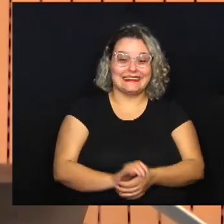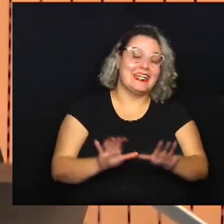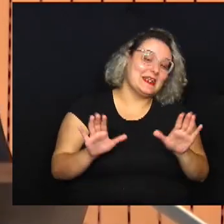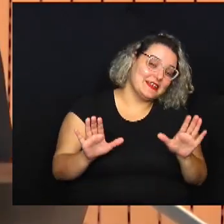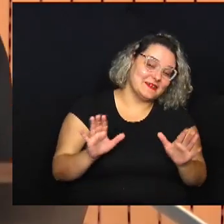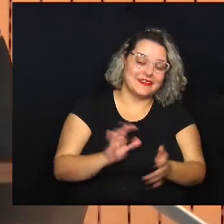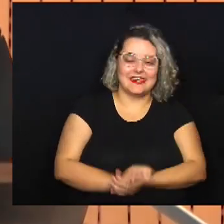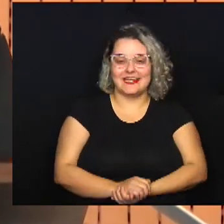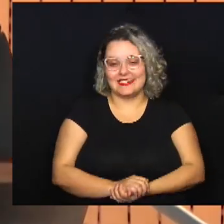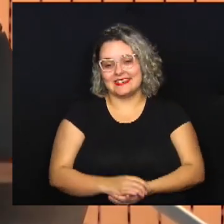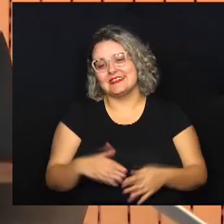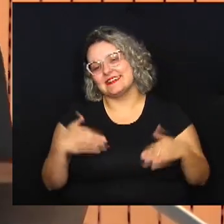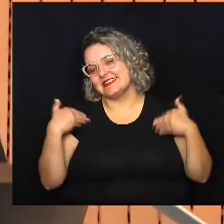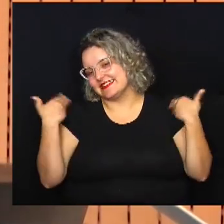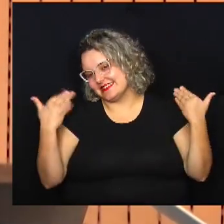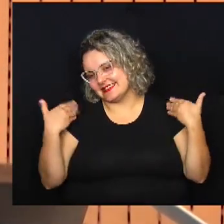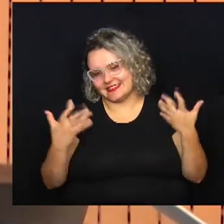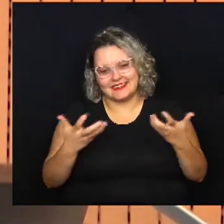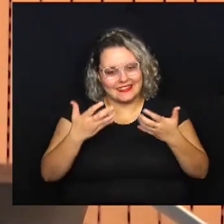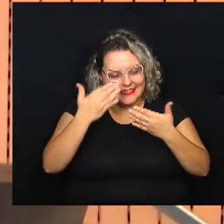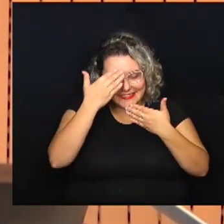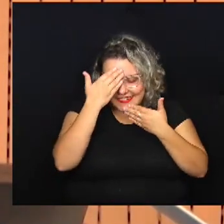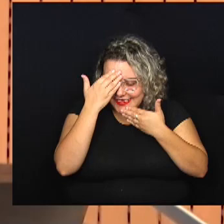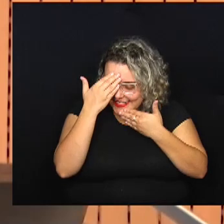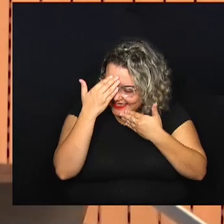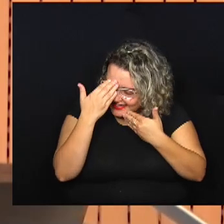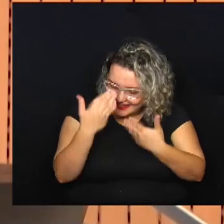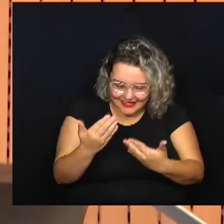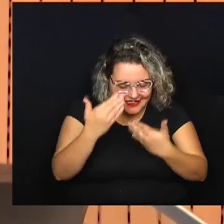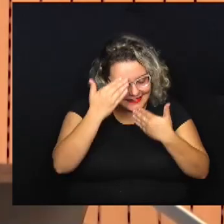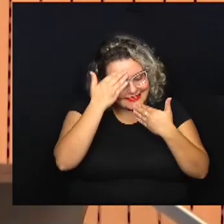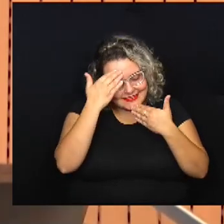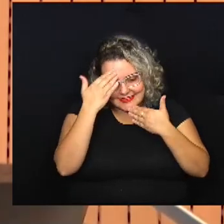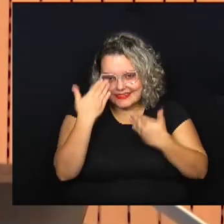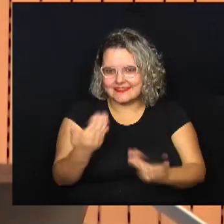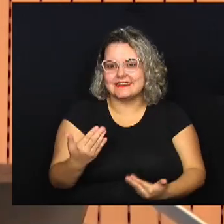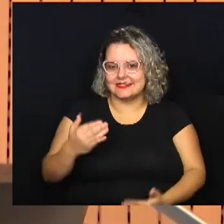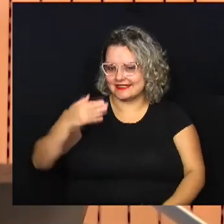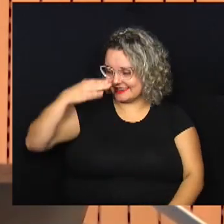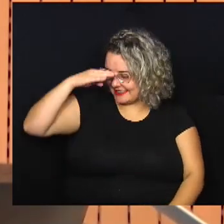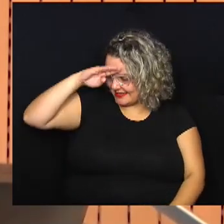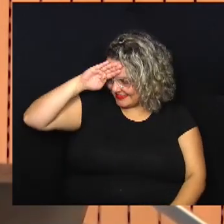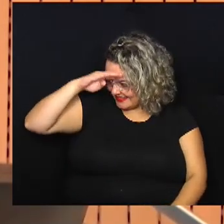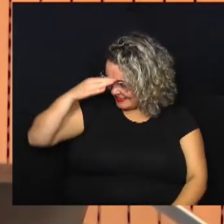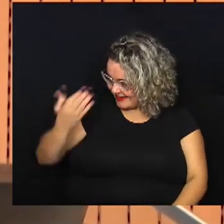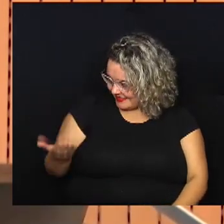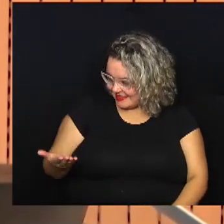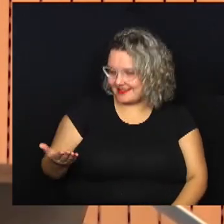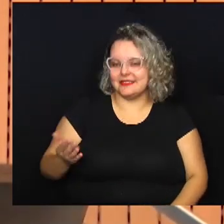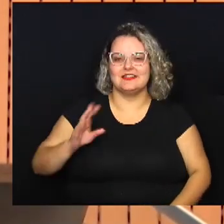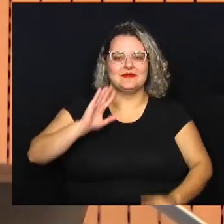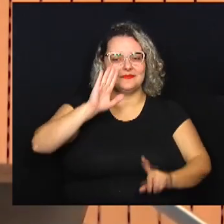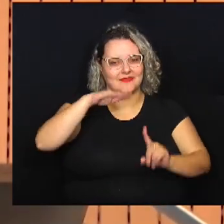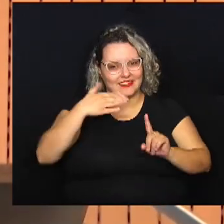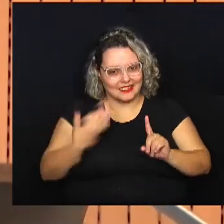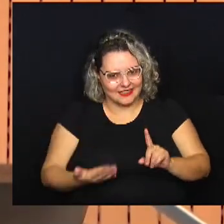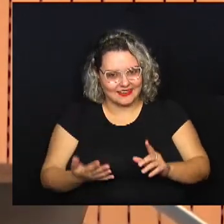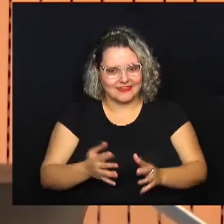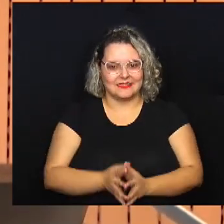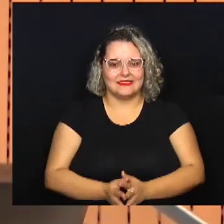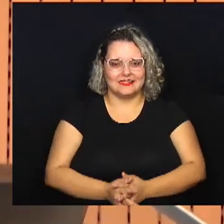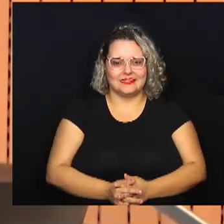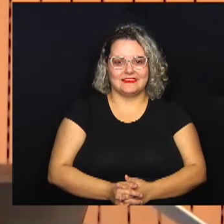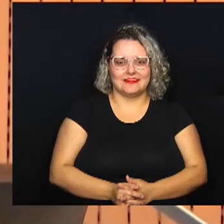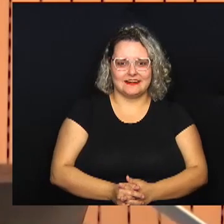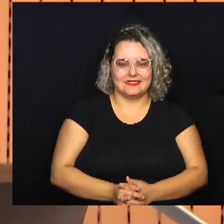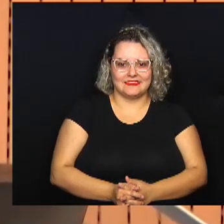Mas é uma alegria e eu quero agradecer muito, muito ao Marcelo por essa homenagem. É